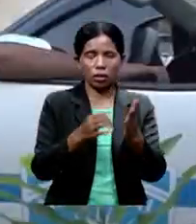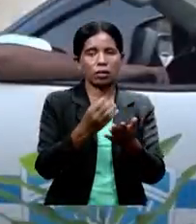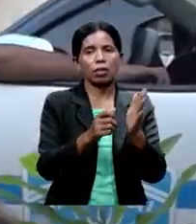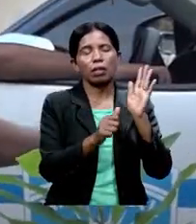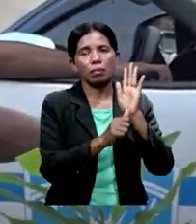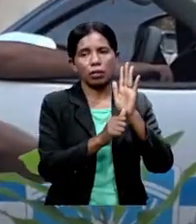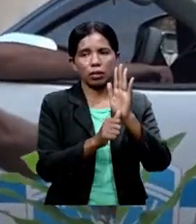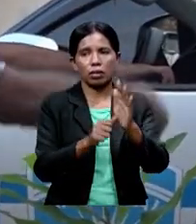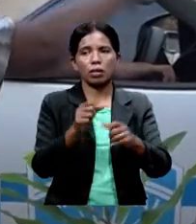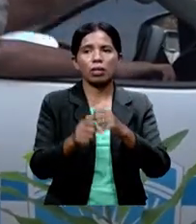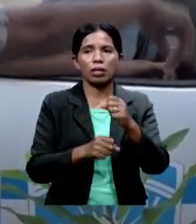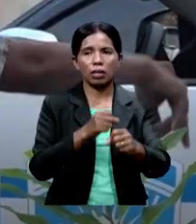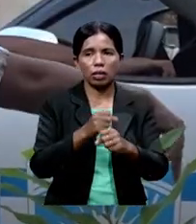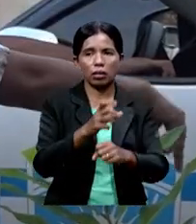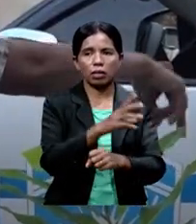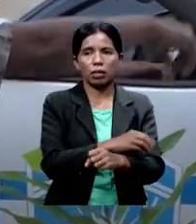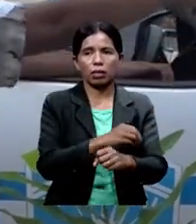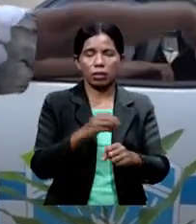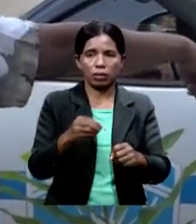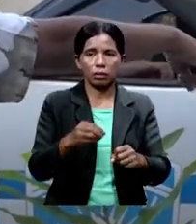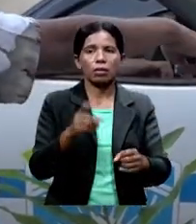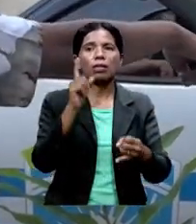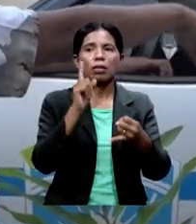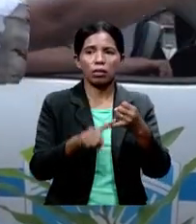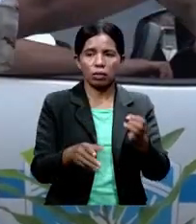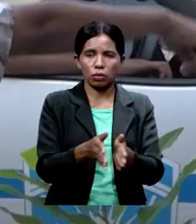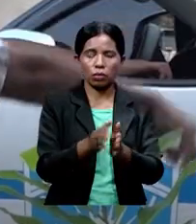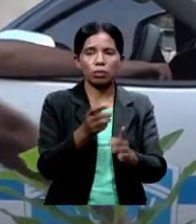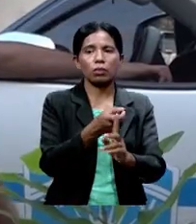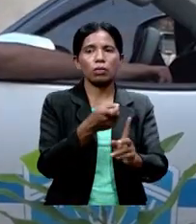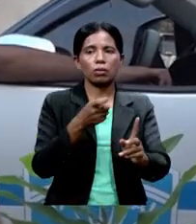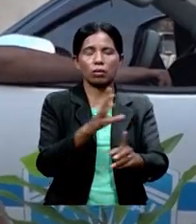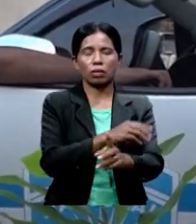apresentação periódica proibição no ICUS russo farmácia